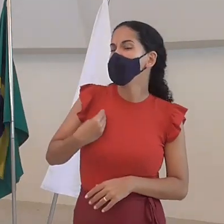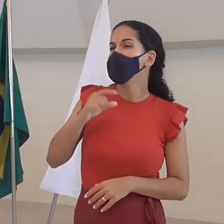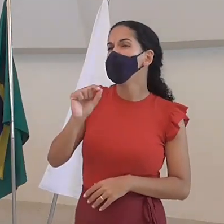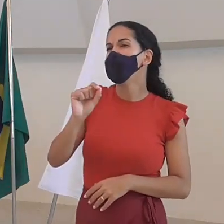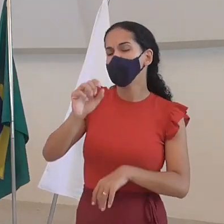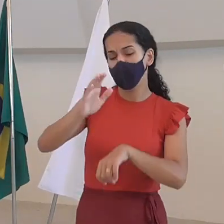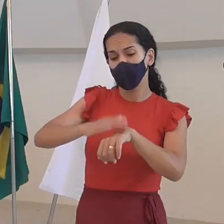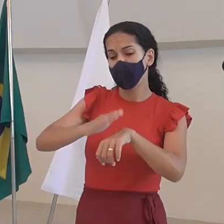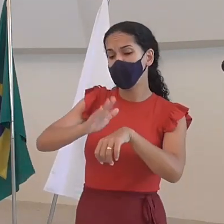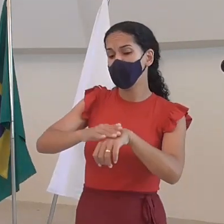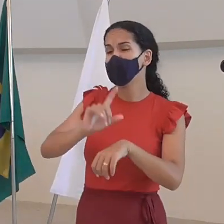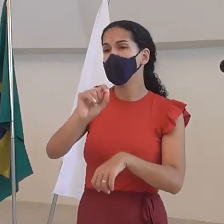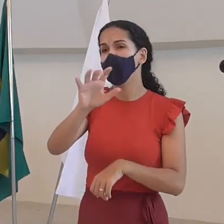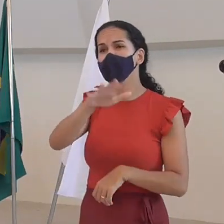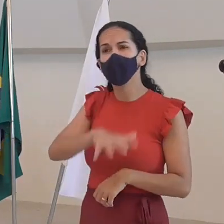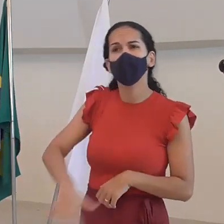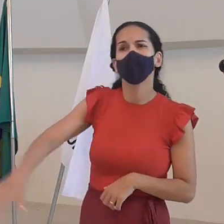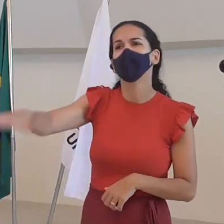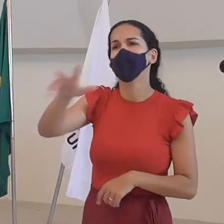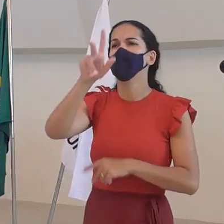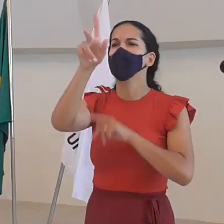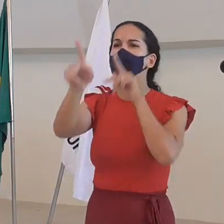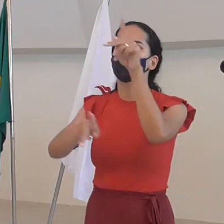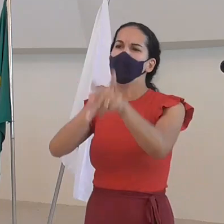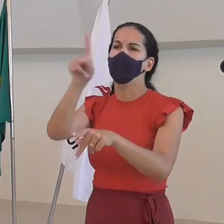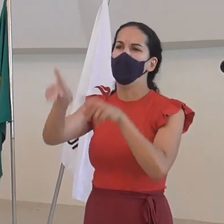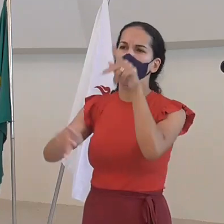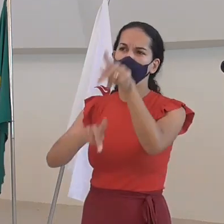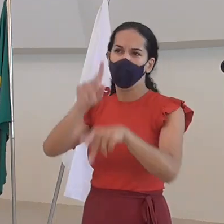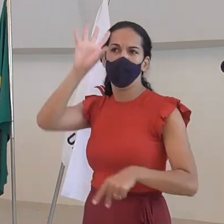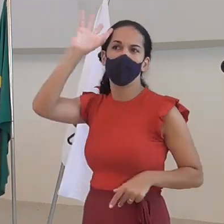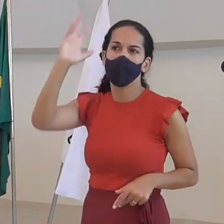decisão final à soberania popular.